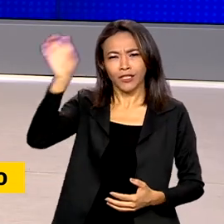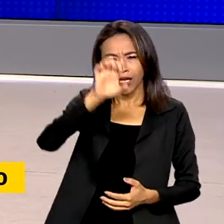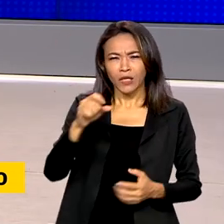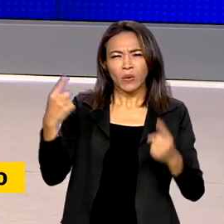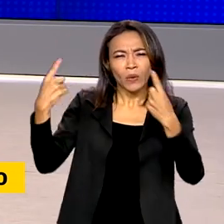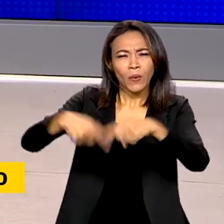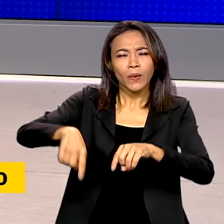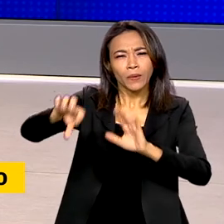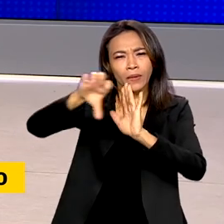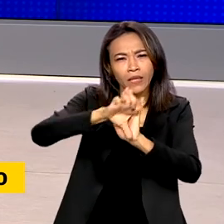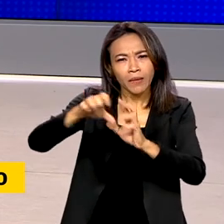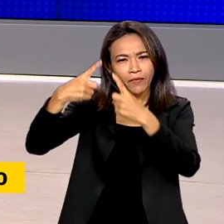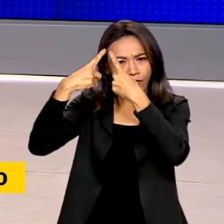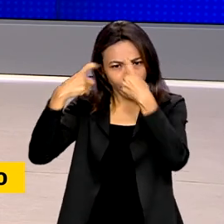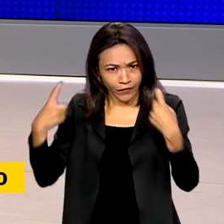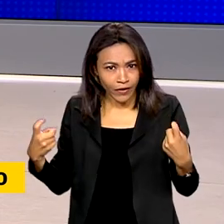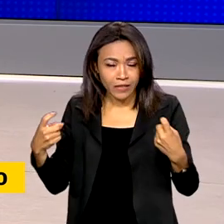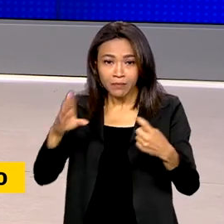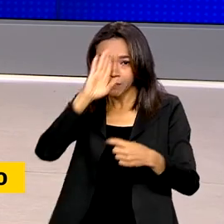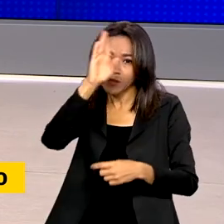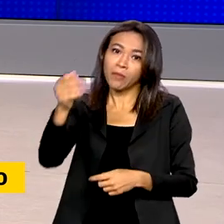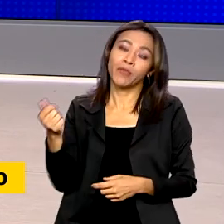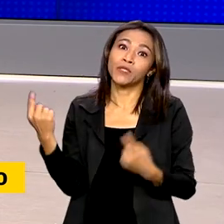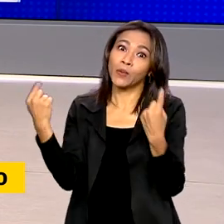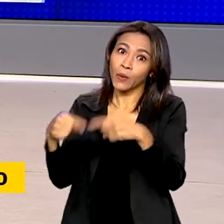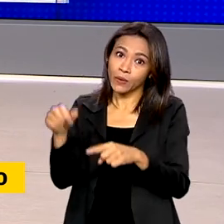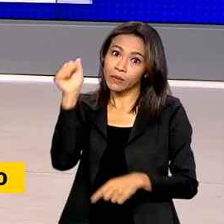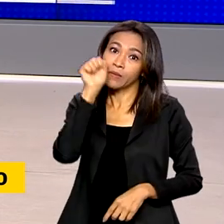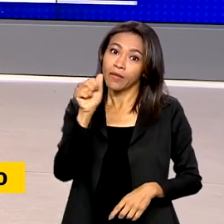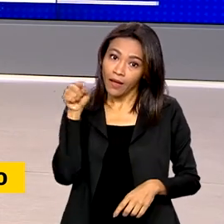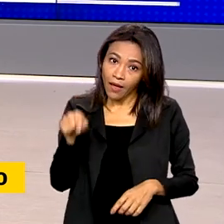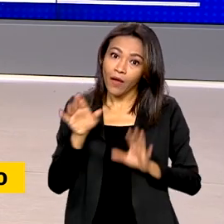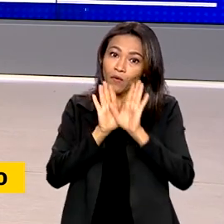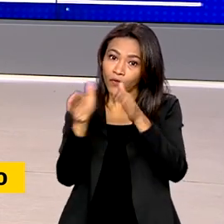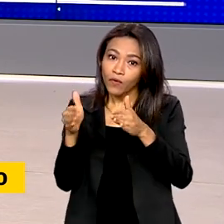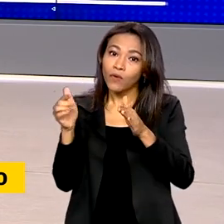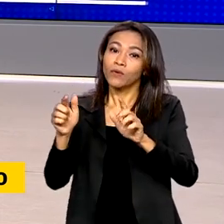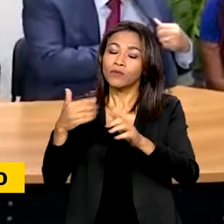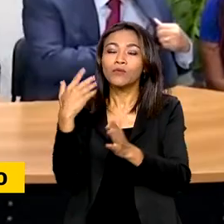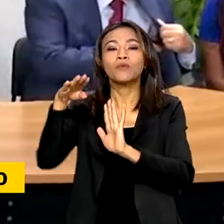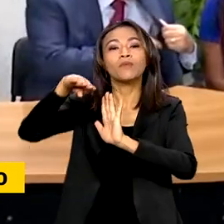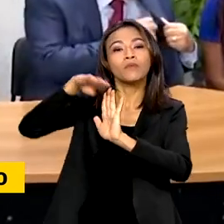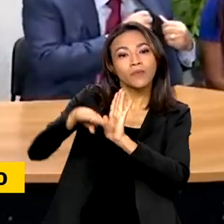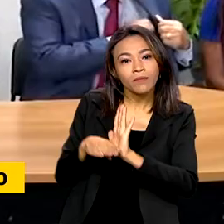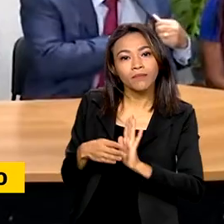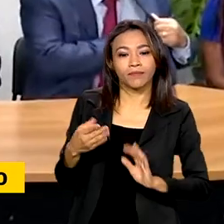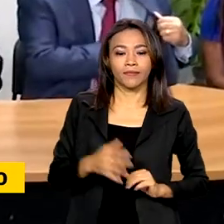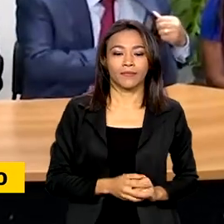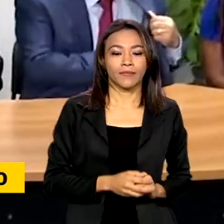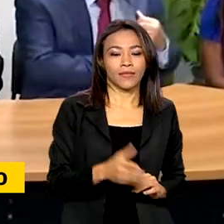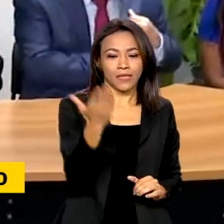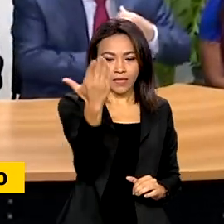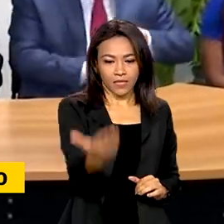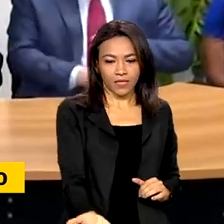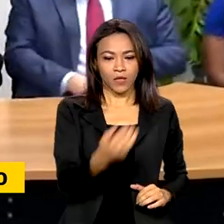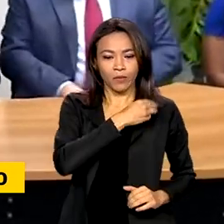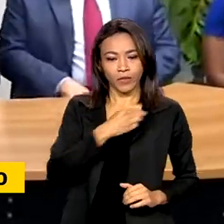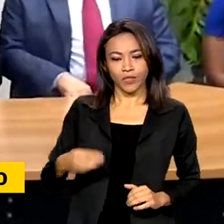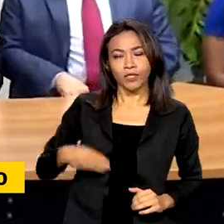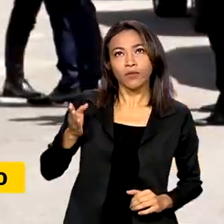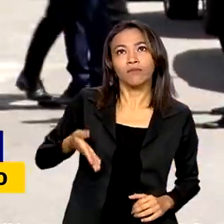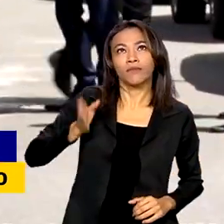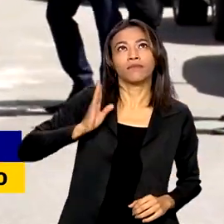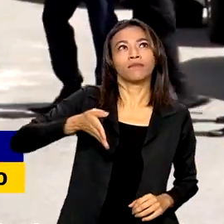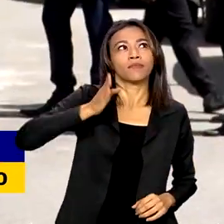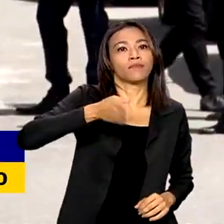a violência em especial contra as mulheres é o foco na nova etapa do pronace o Ministro Flávio Dino tem percorrido